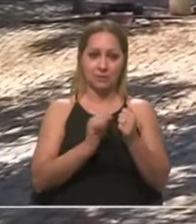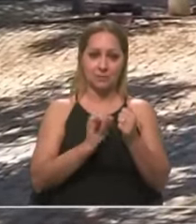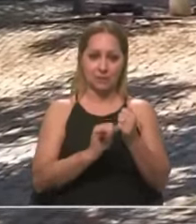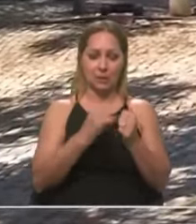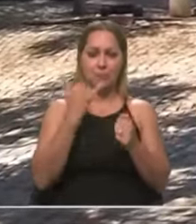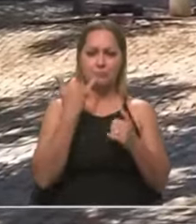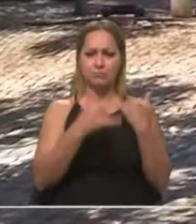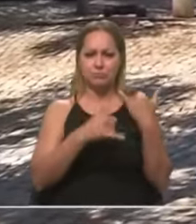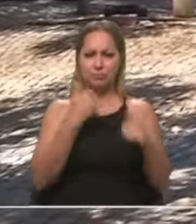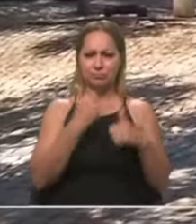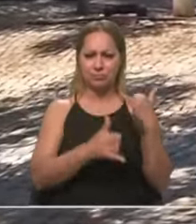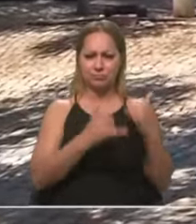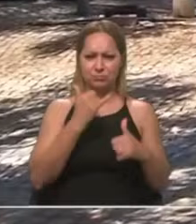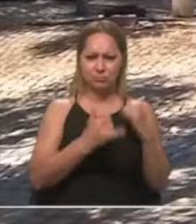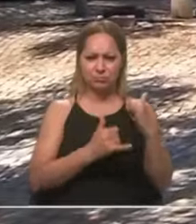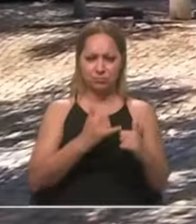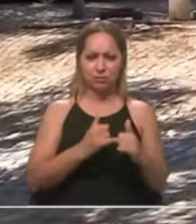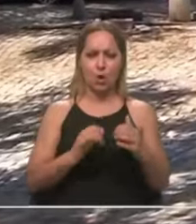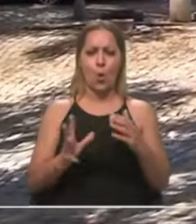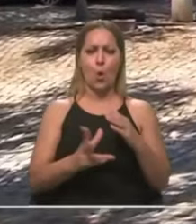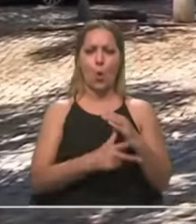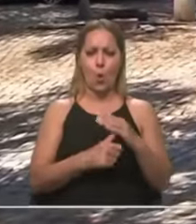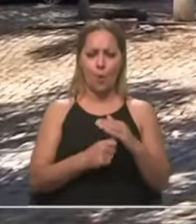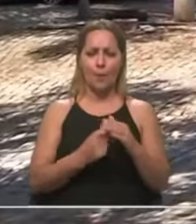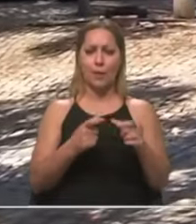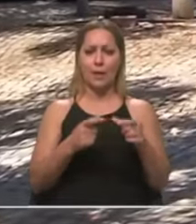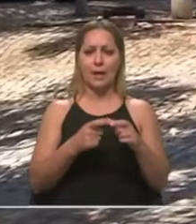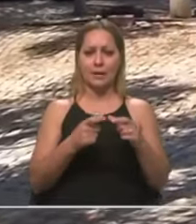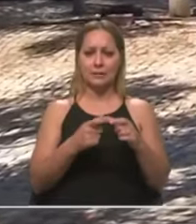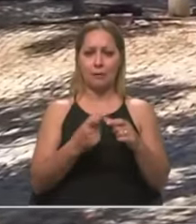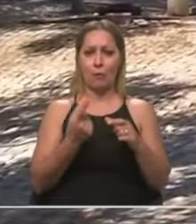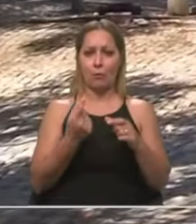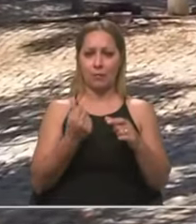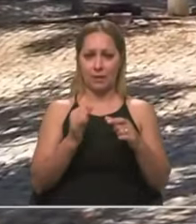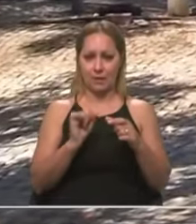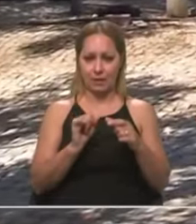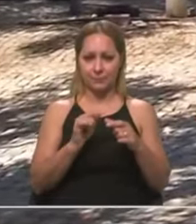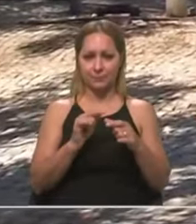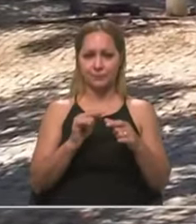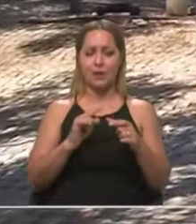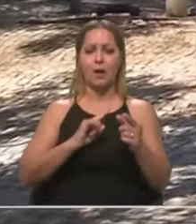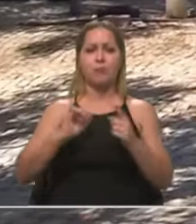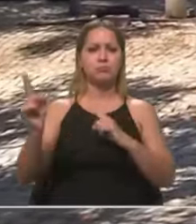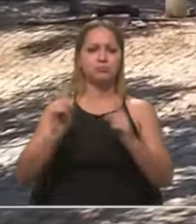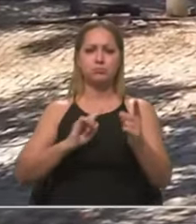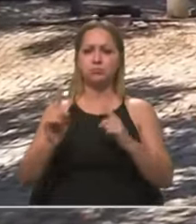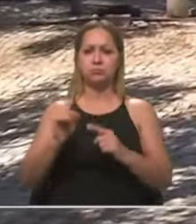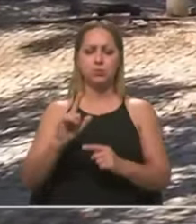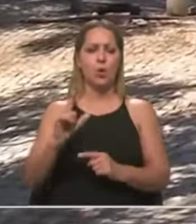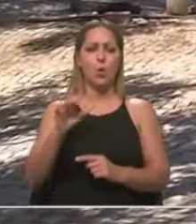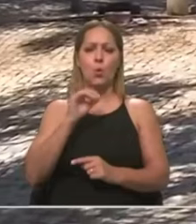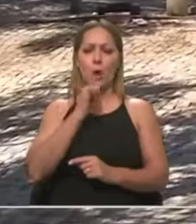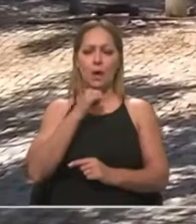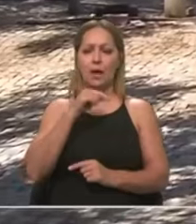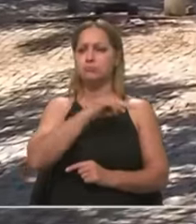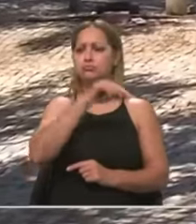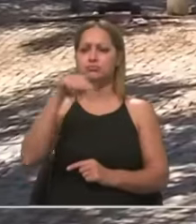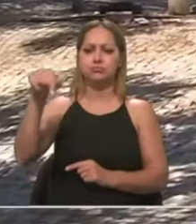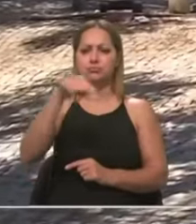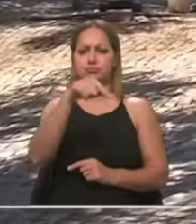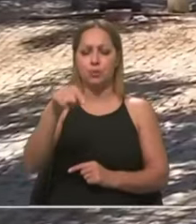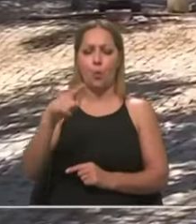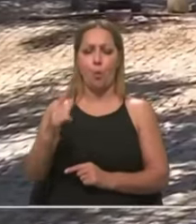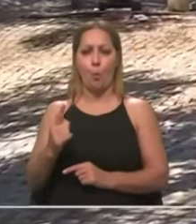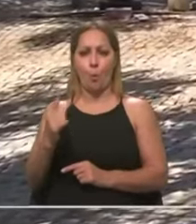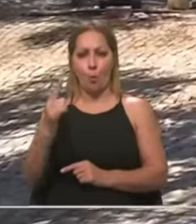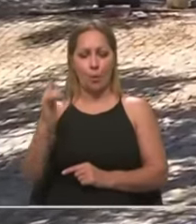Agrediram-no violentamente, roubaram-lhe os cartões multibanco, andaram com ele de um lado para o outro no Algarve, até que um deles, já em São